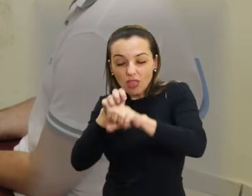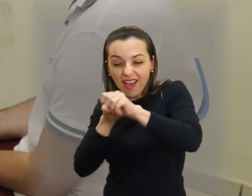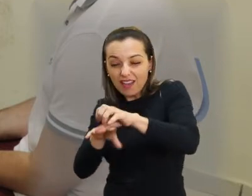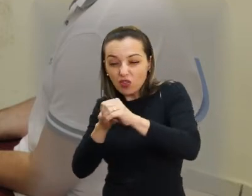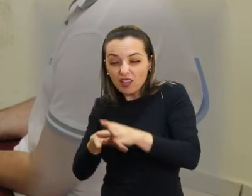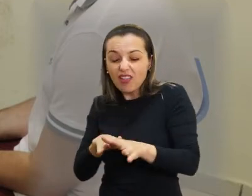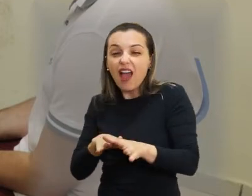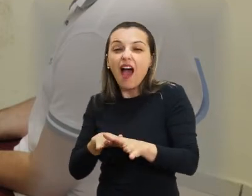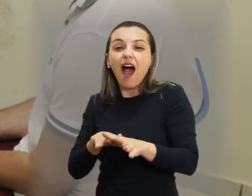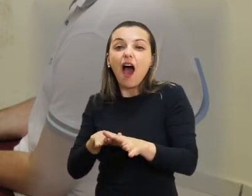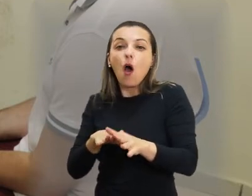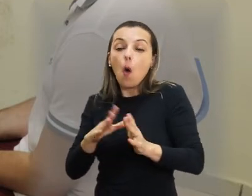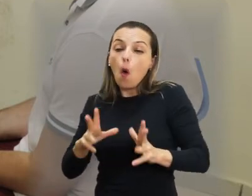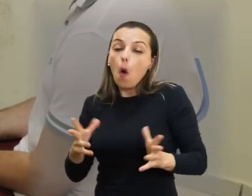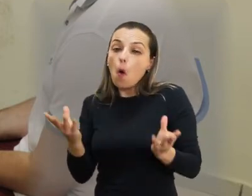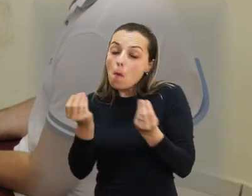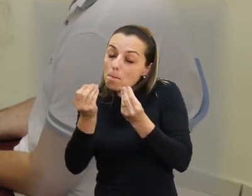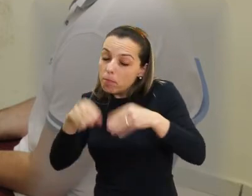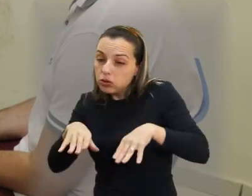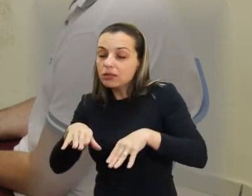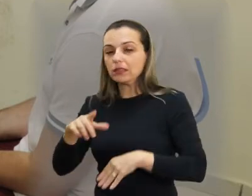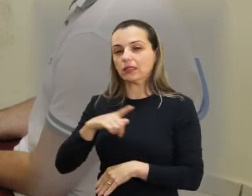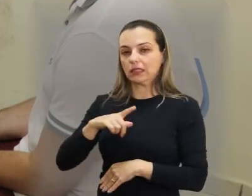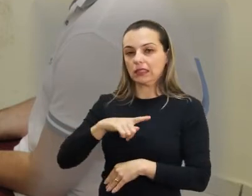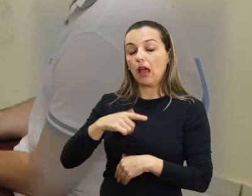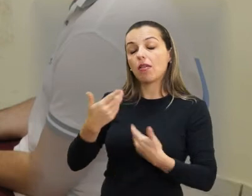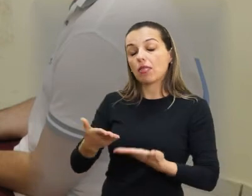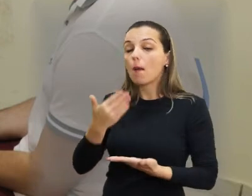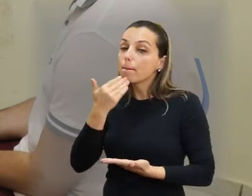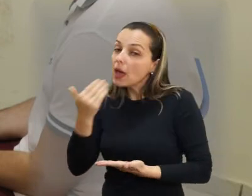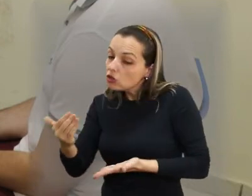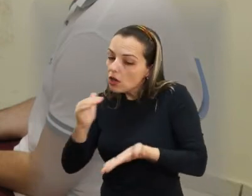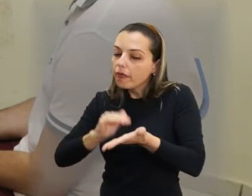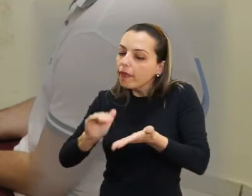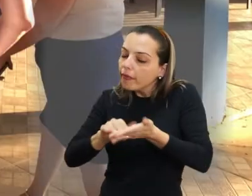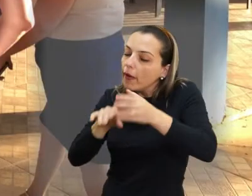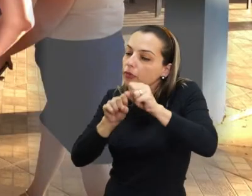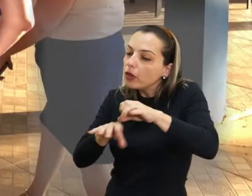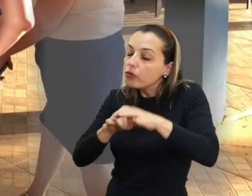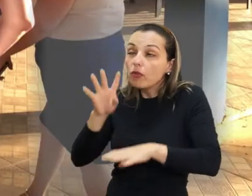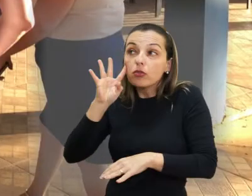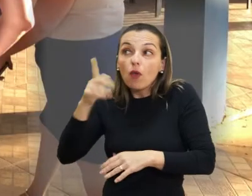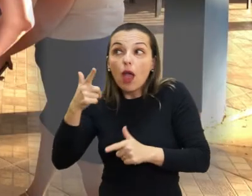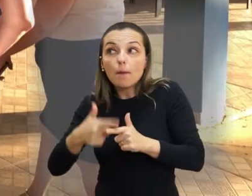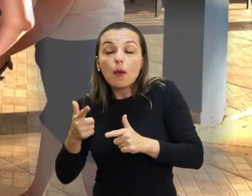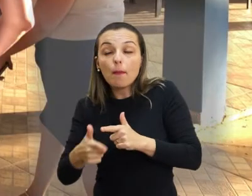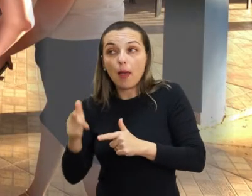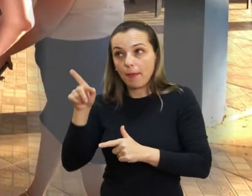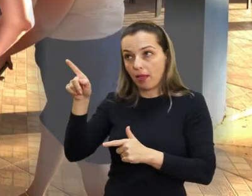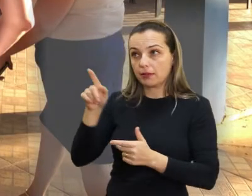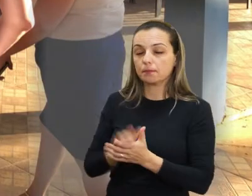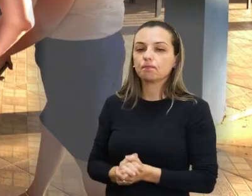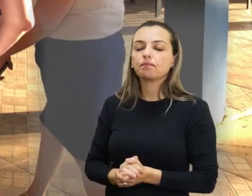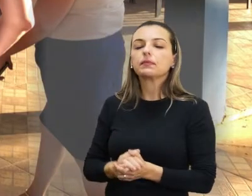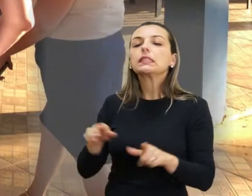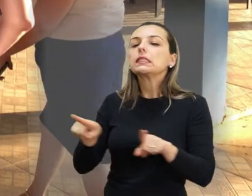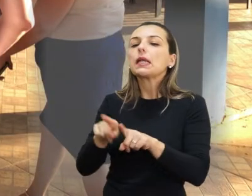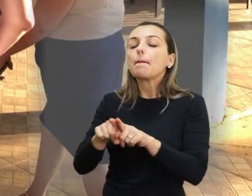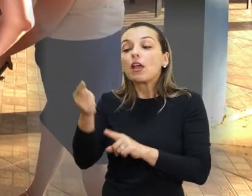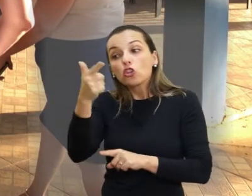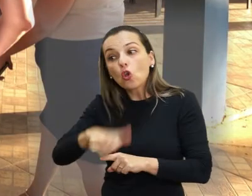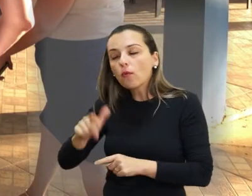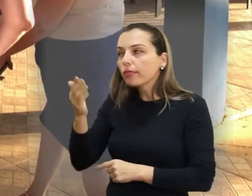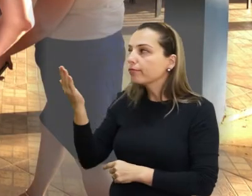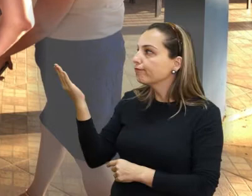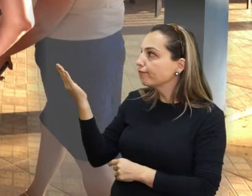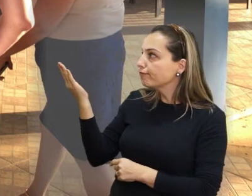dos estudantes dessa escola. E a gente também pediu providências para a secretária da Educação. Num outro CR que nós fomos,